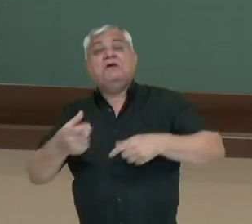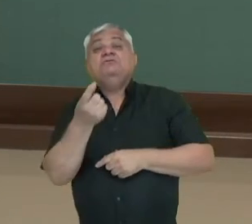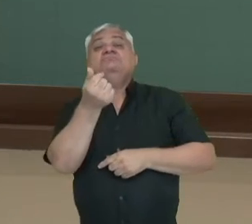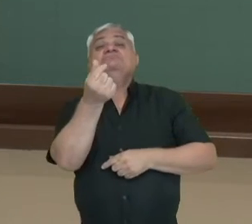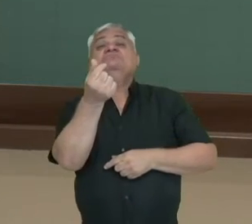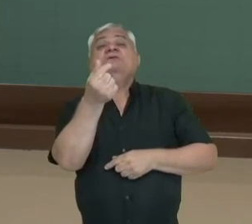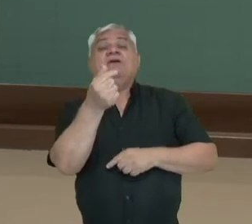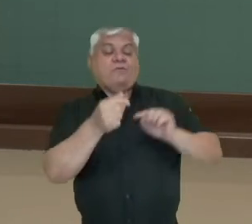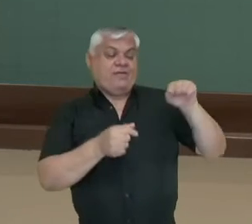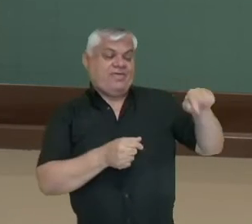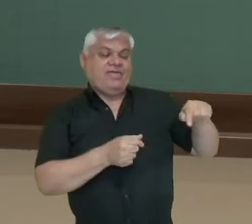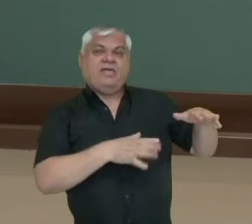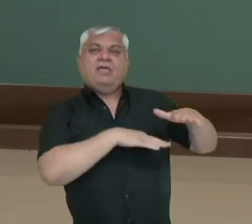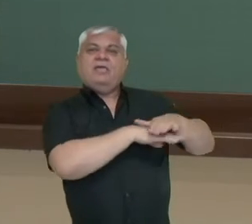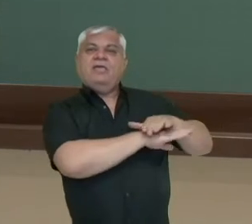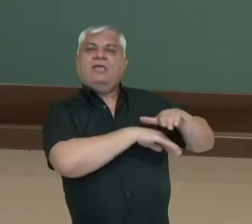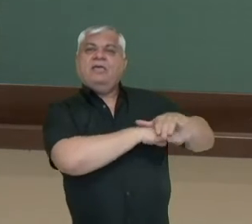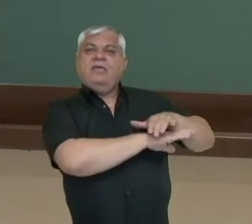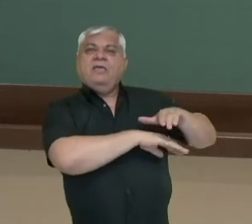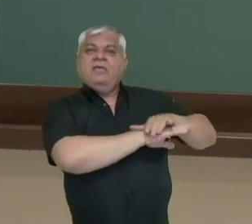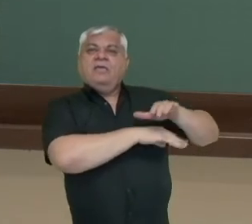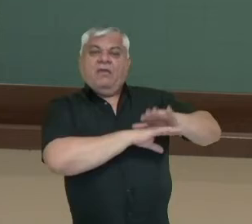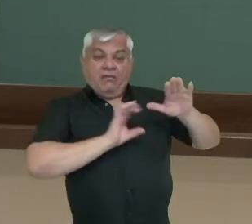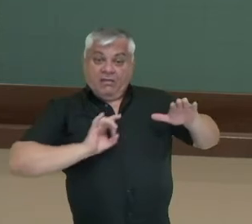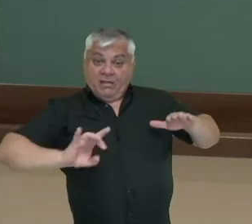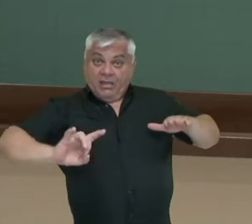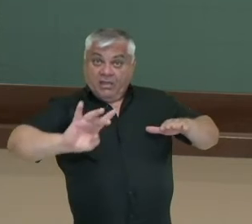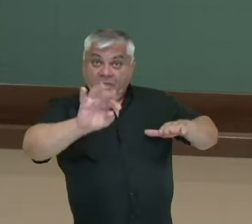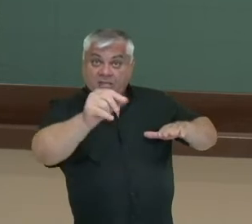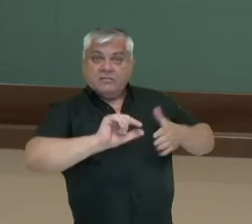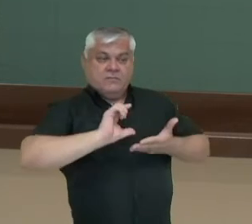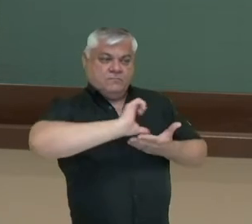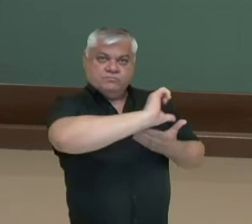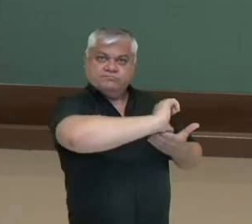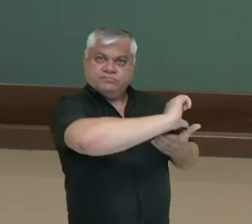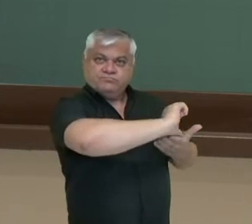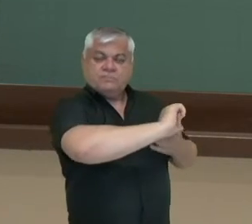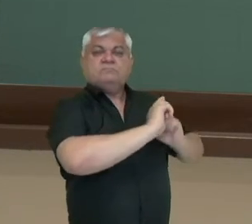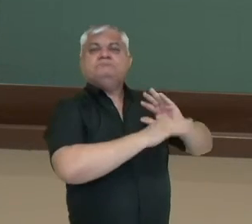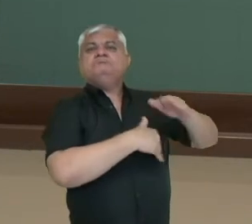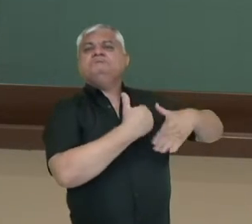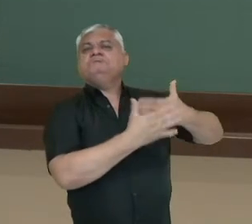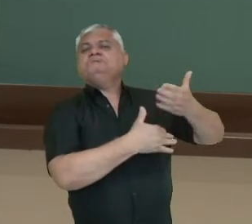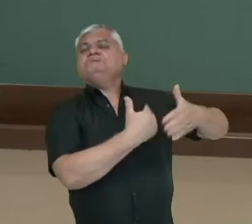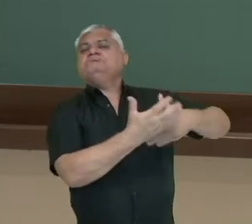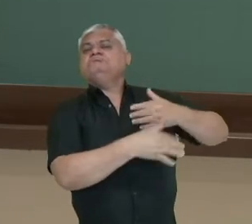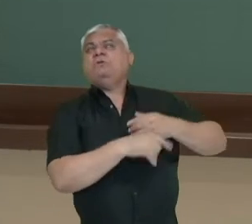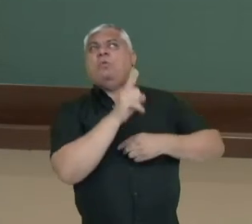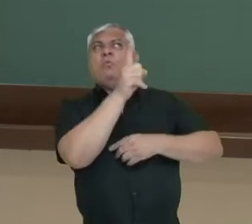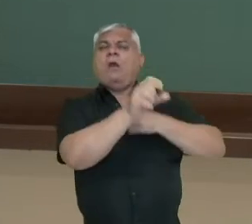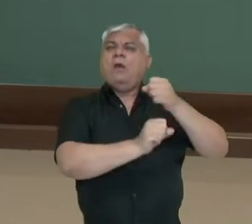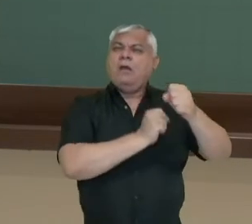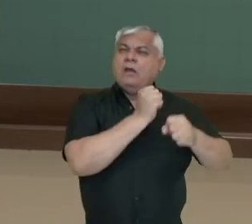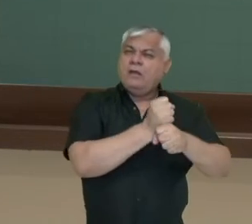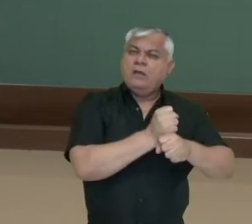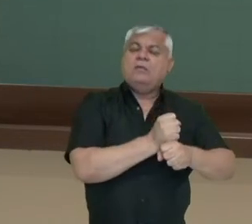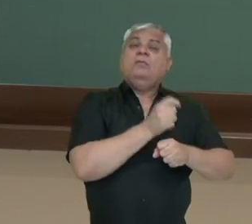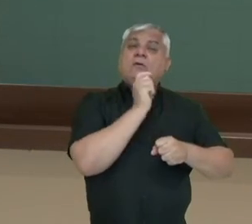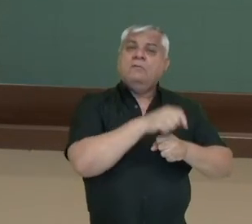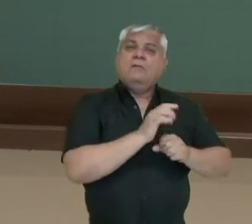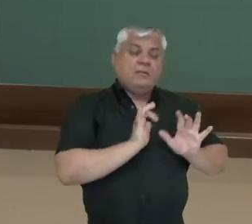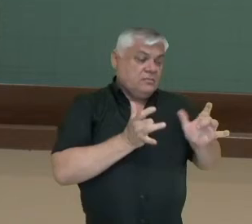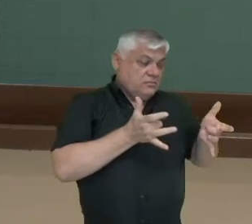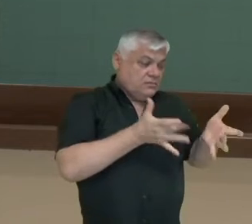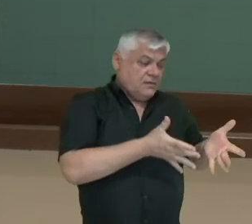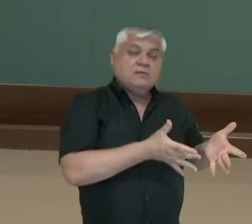dinheiro? Exatamente de cada um dos cooperados. Depois de um período, normalmente um ano, pode haver sobras.